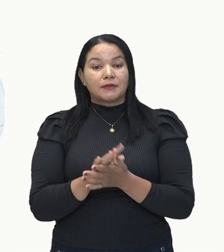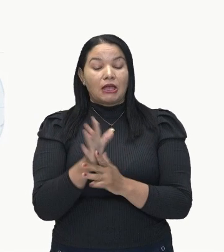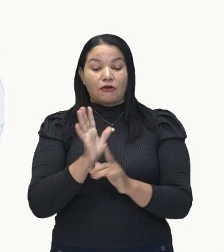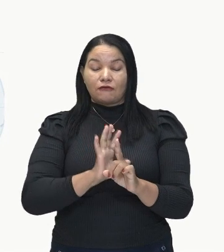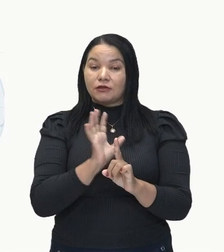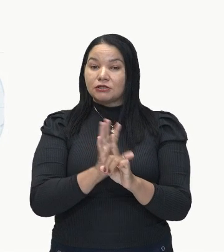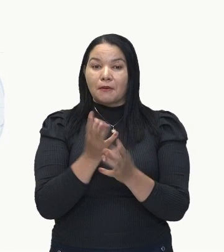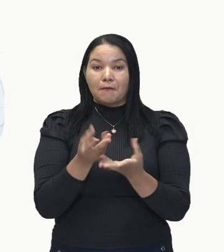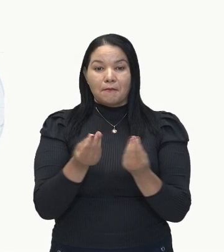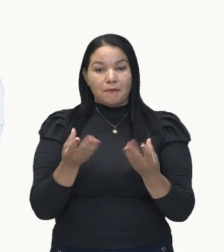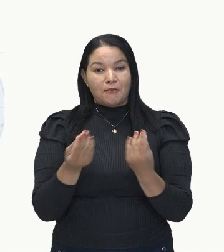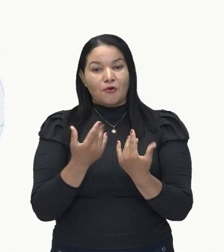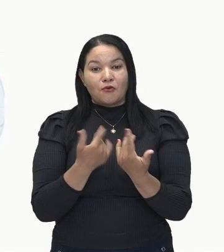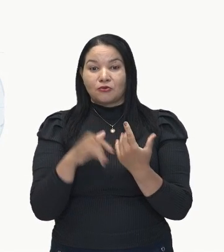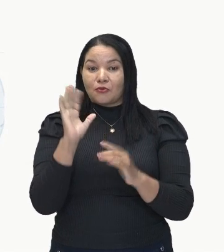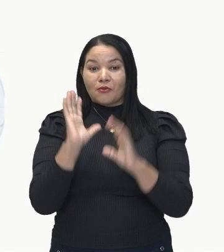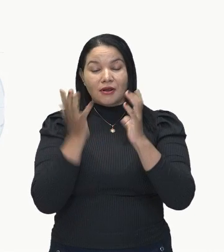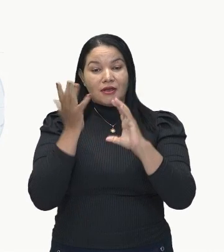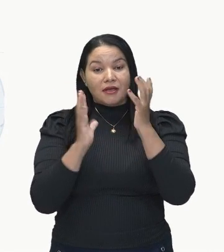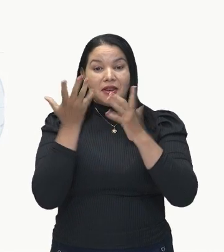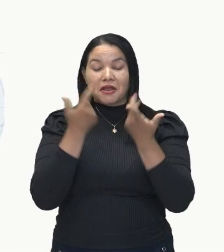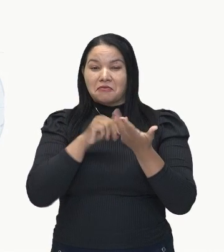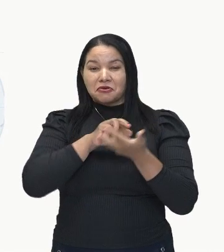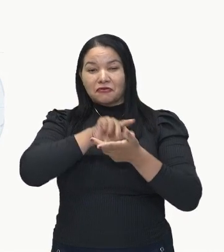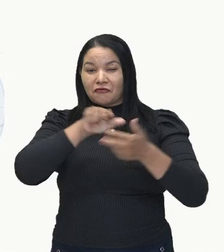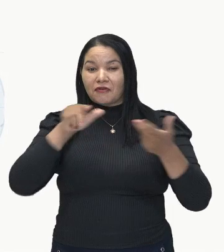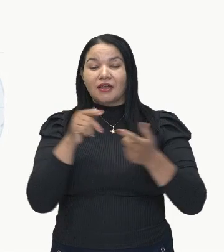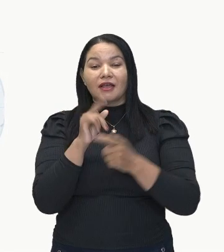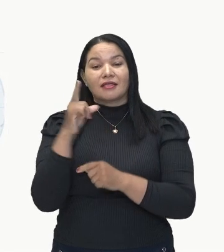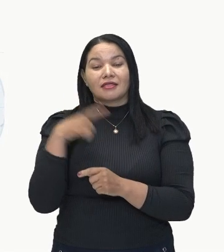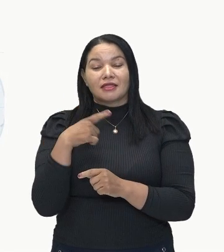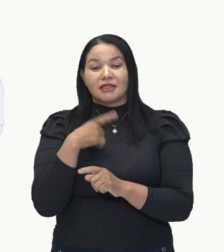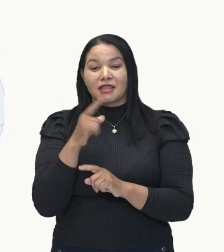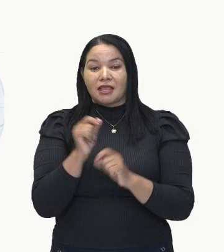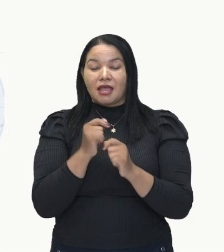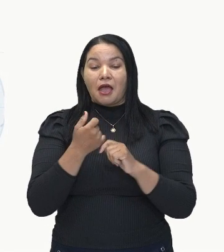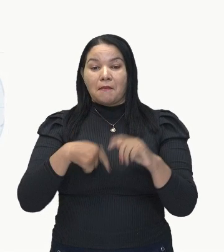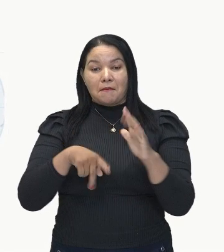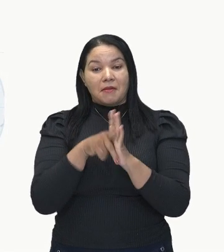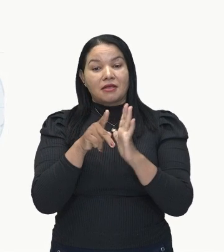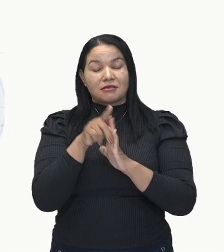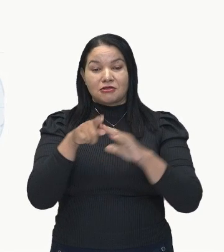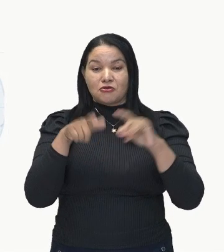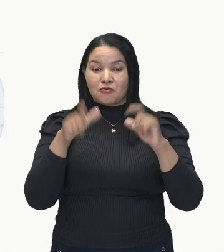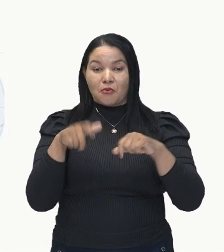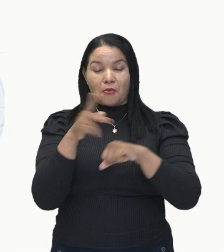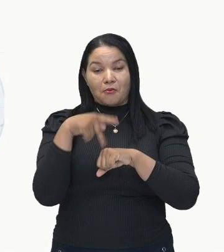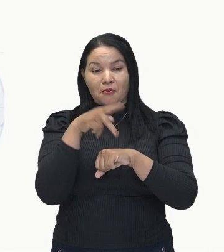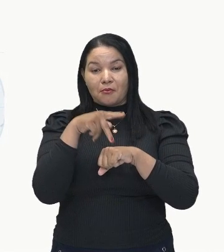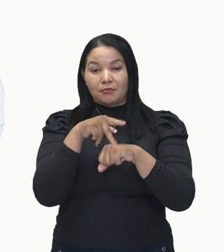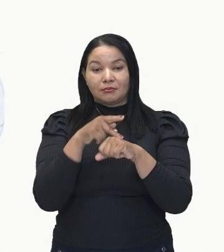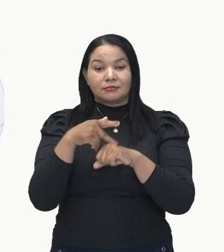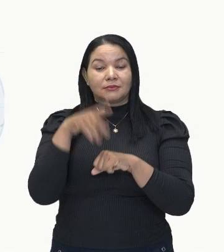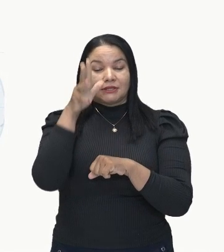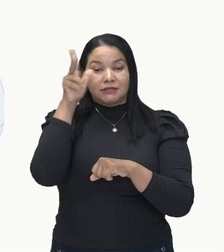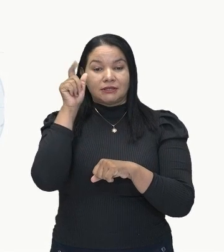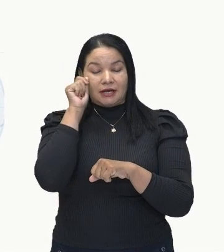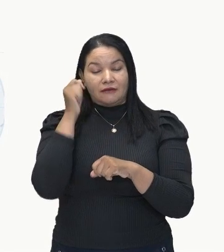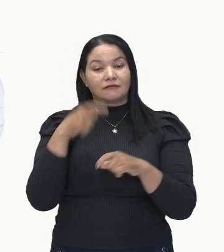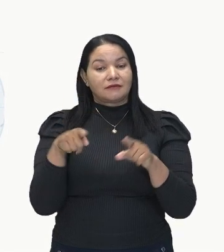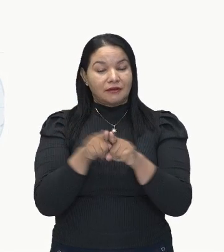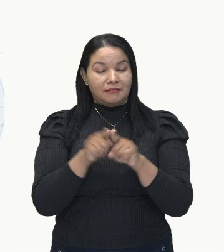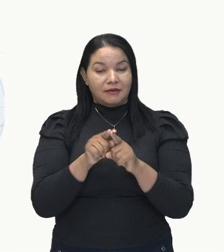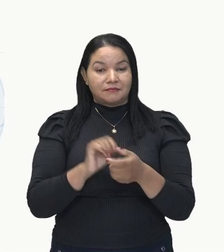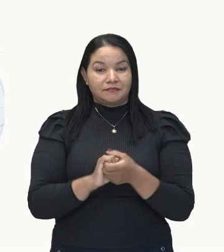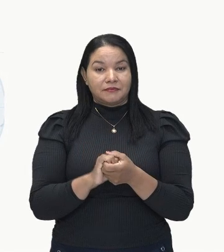muito os diferentes tipos de clima que esses lugares acabam tendo. E o continente africano vai ser um deles também, tá? Então, é por isso que